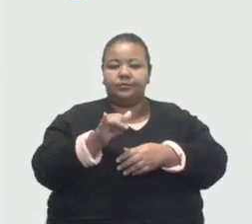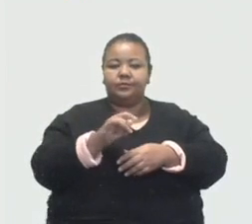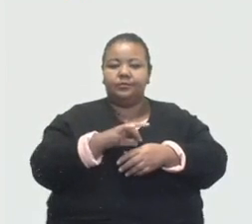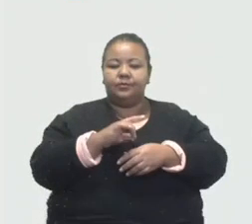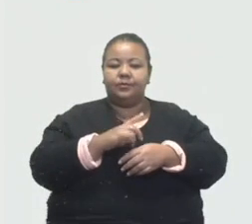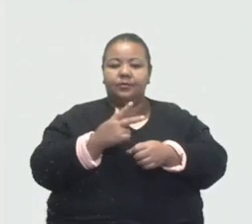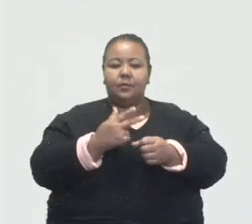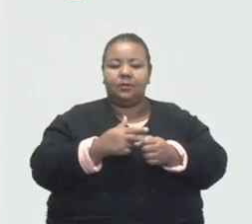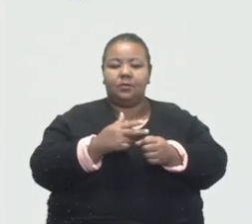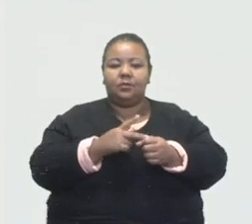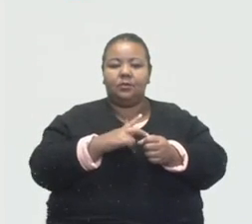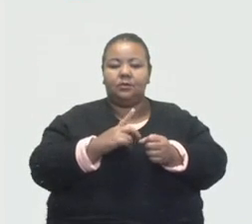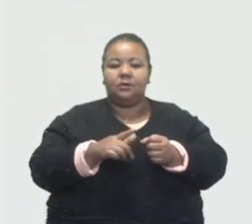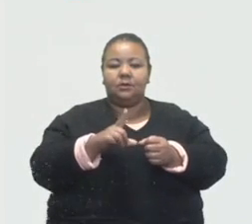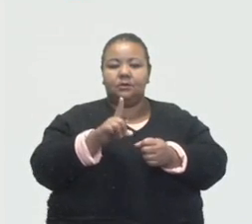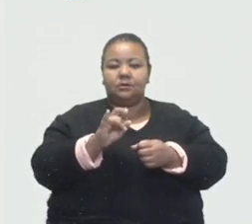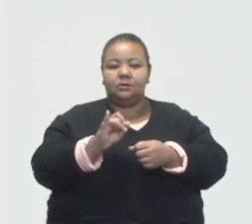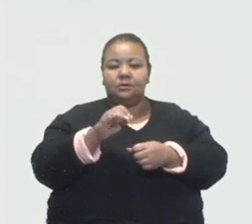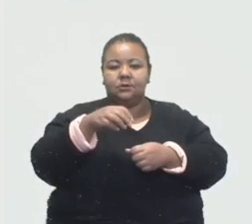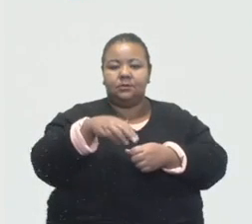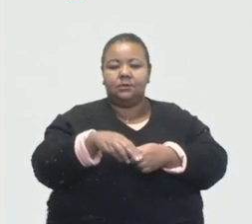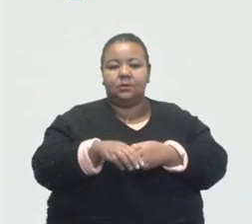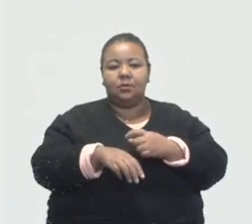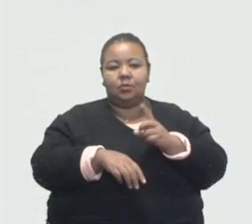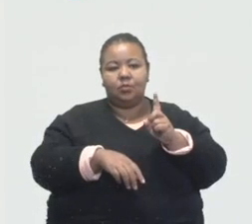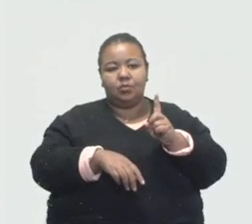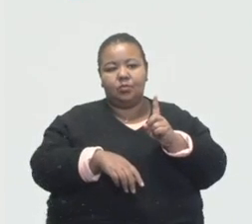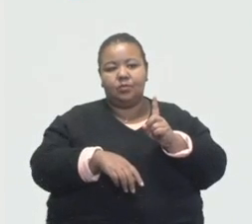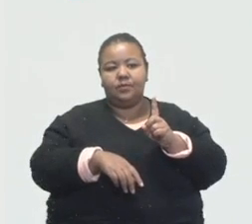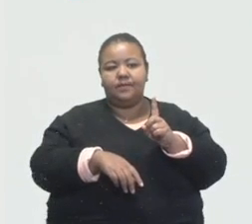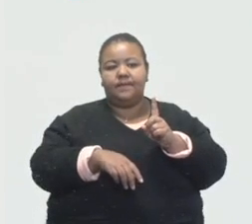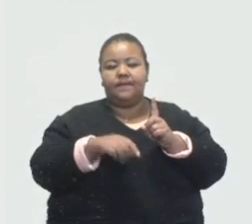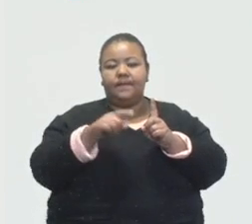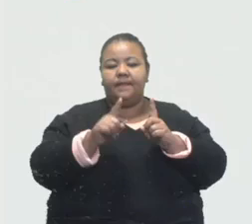o núcleo tem, então, dimensão 1. Então, nós